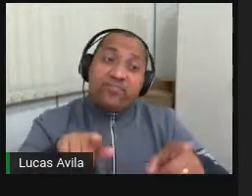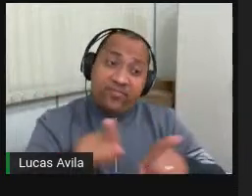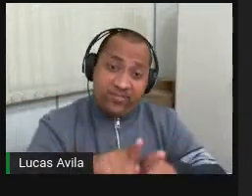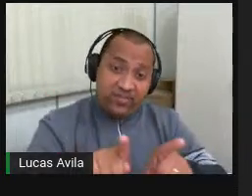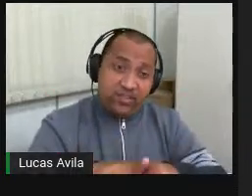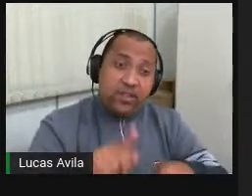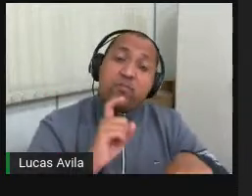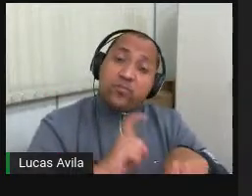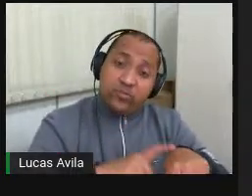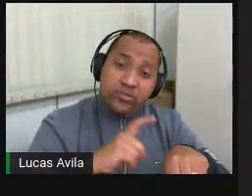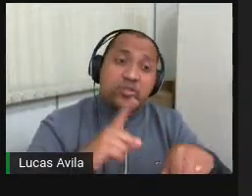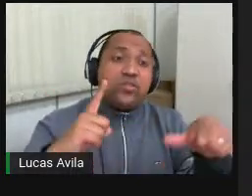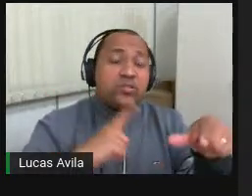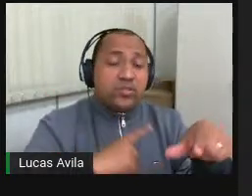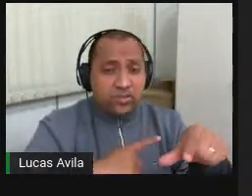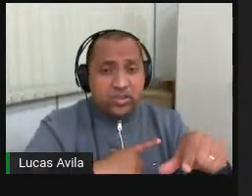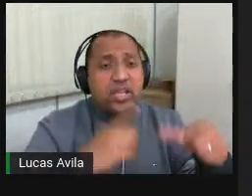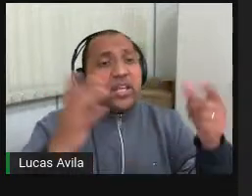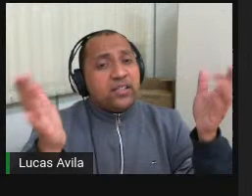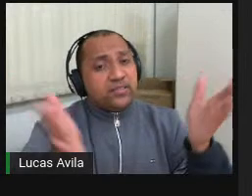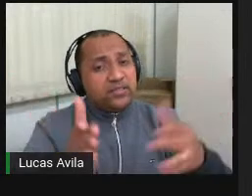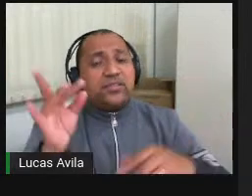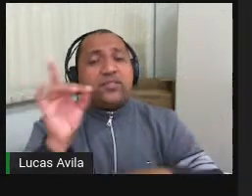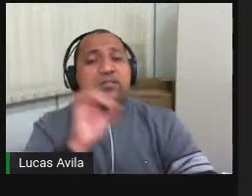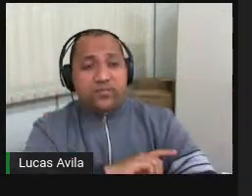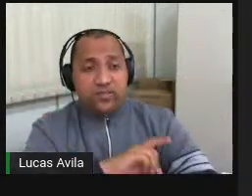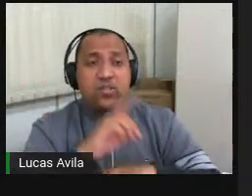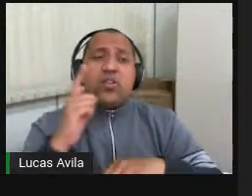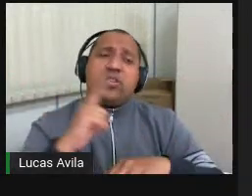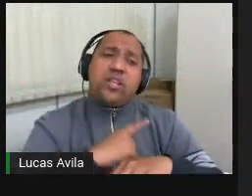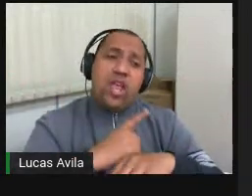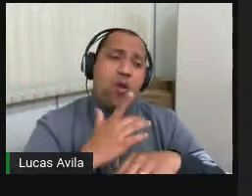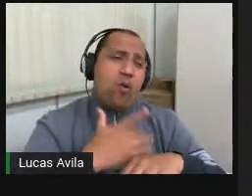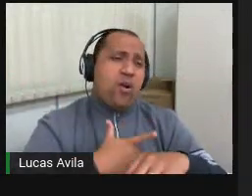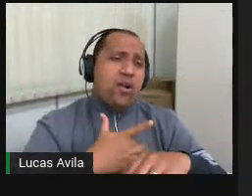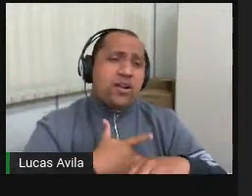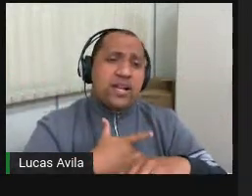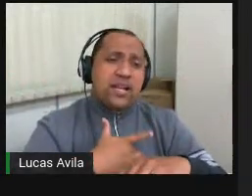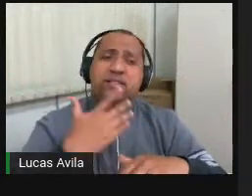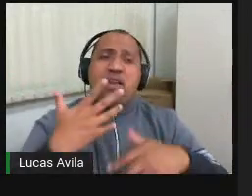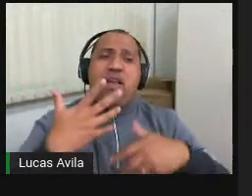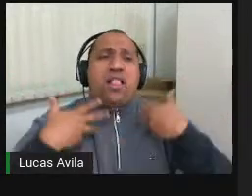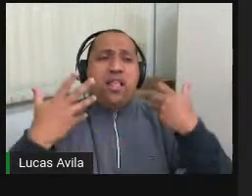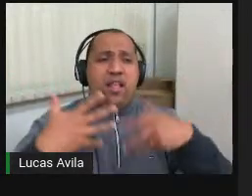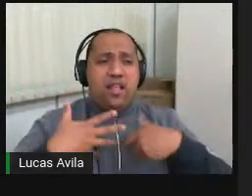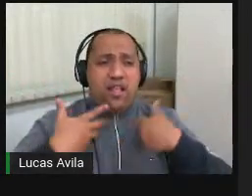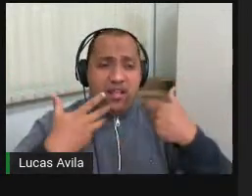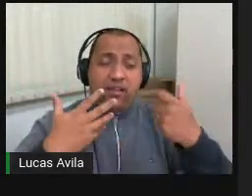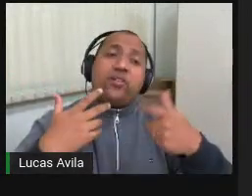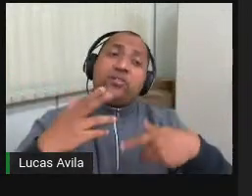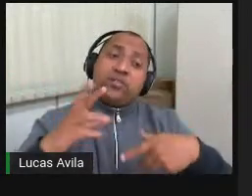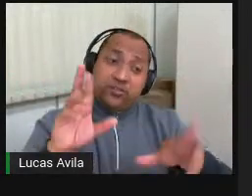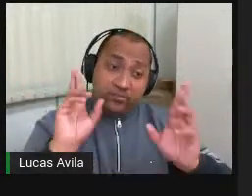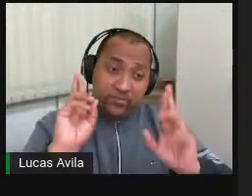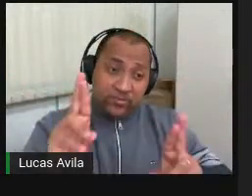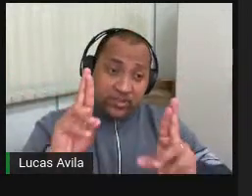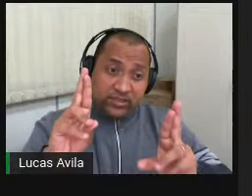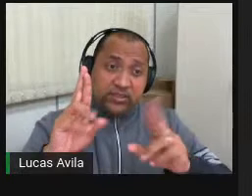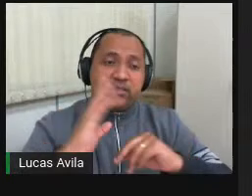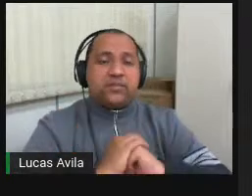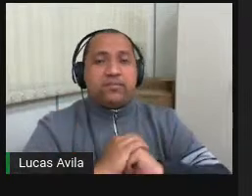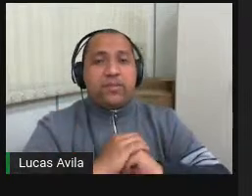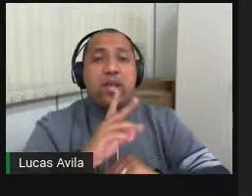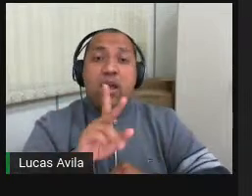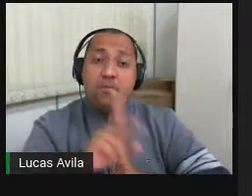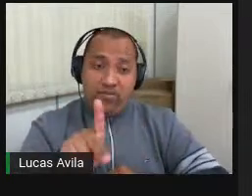vocês. Dias de formatura enchem nosso coração de alegria e esperança, como mencionou a professora Silvana, pois nos